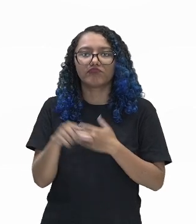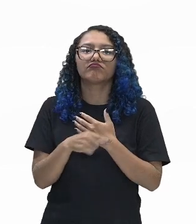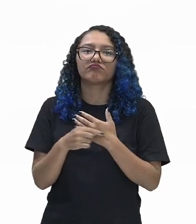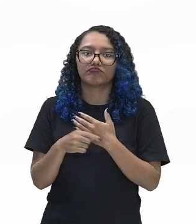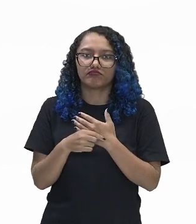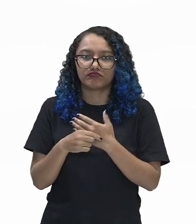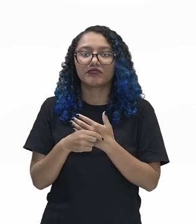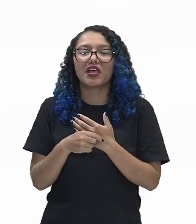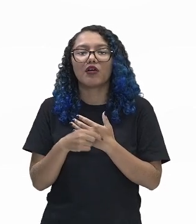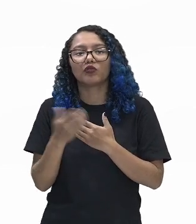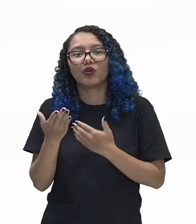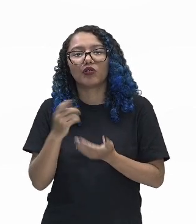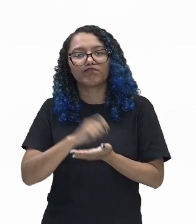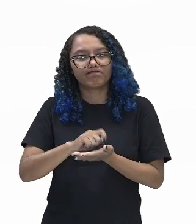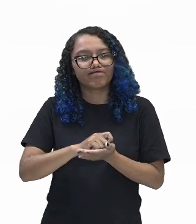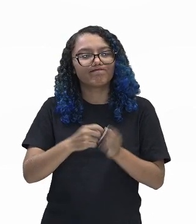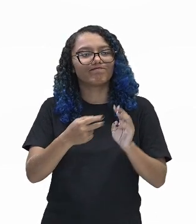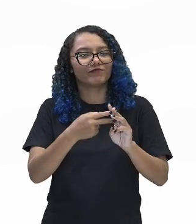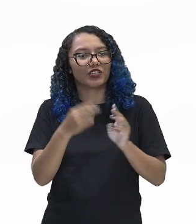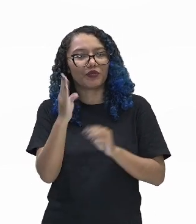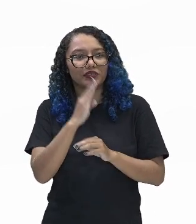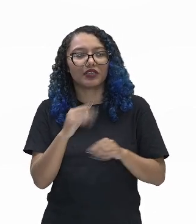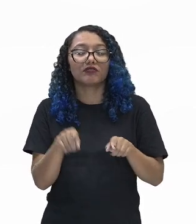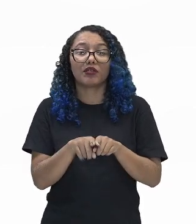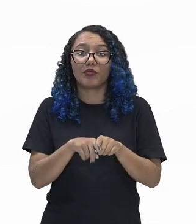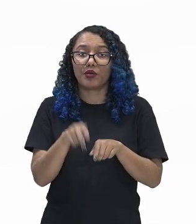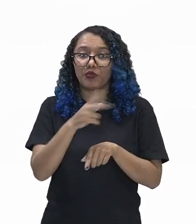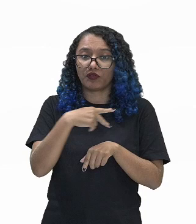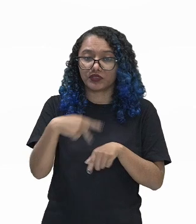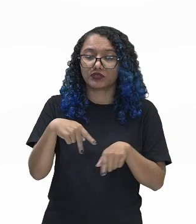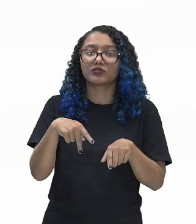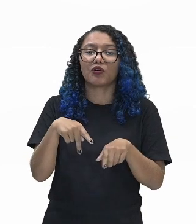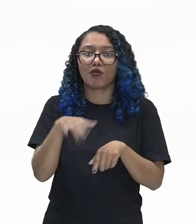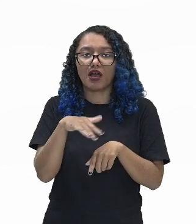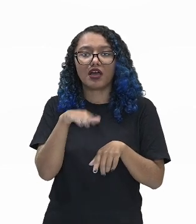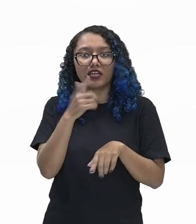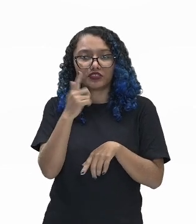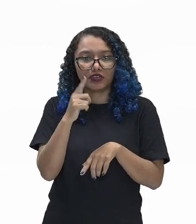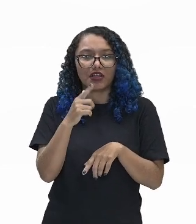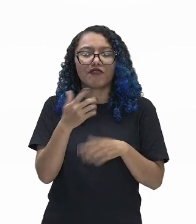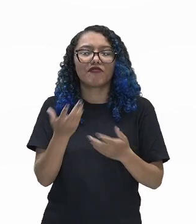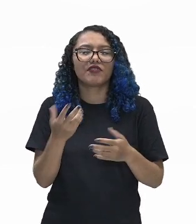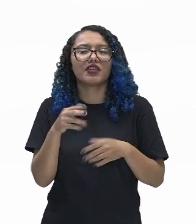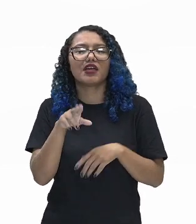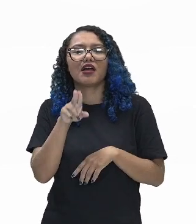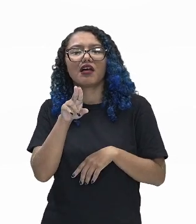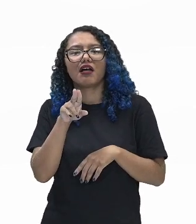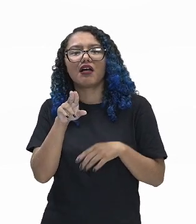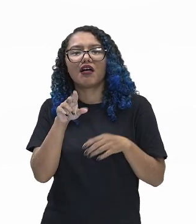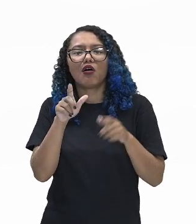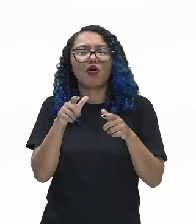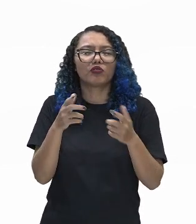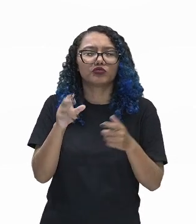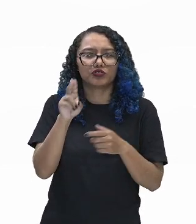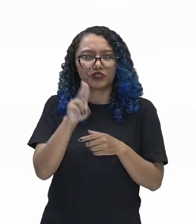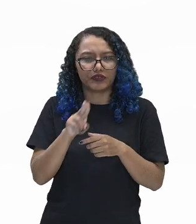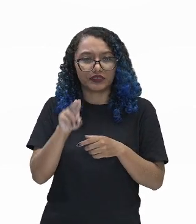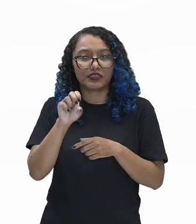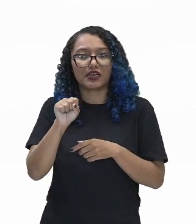brasileiro. Além de professor, geógrafo formado pela Universidade de Santo Amaro e artista